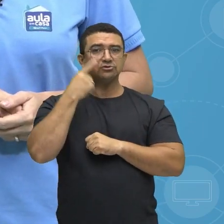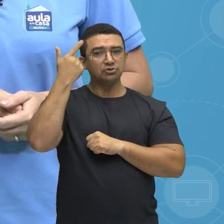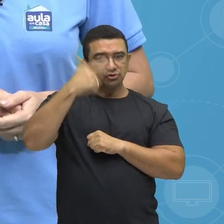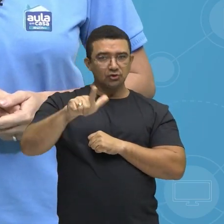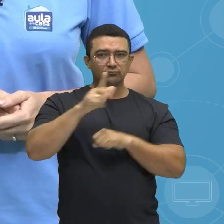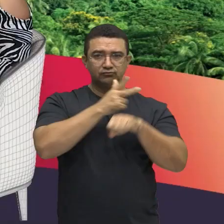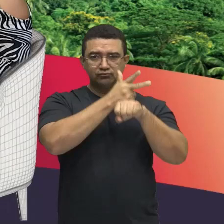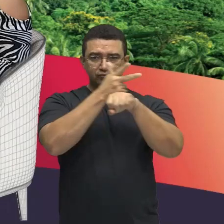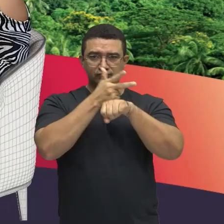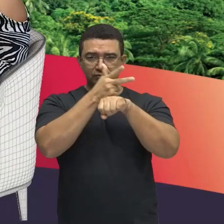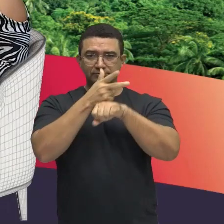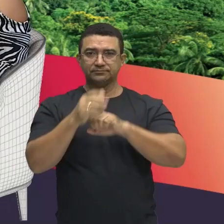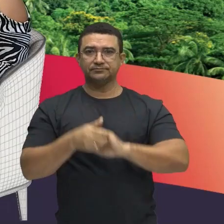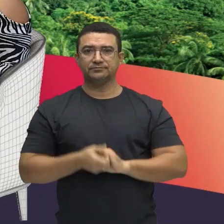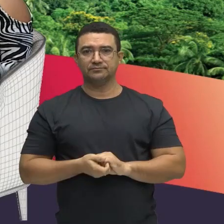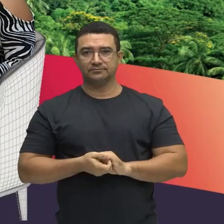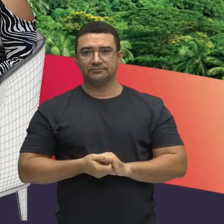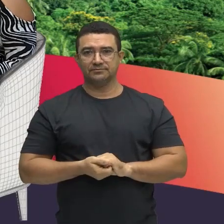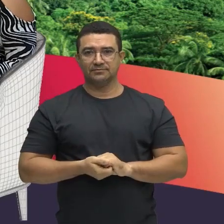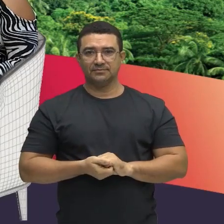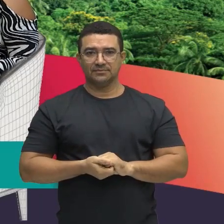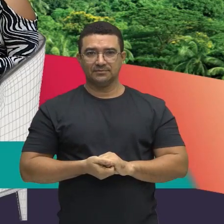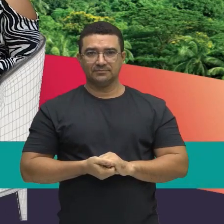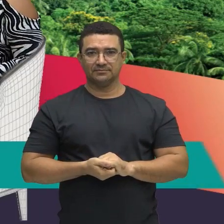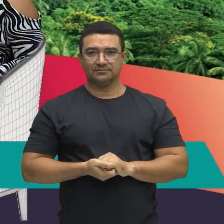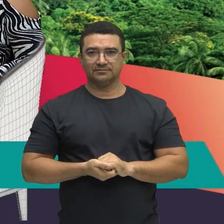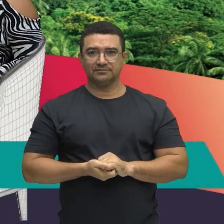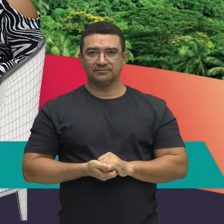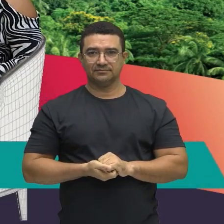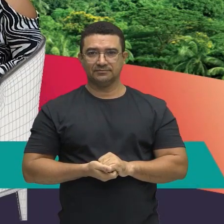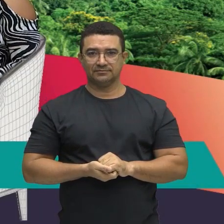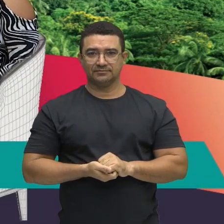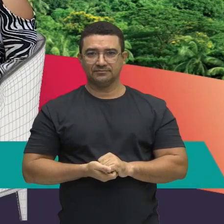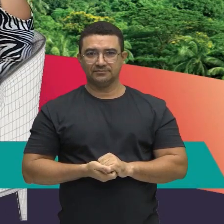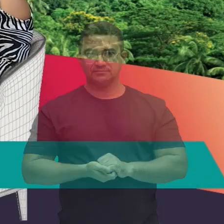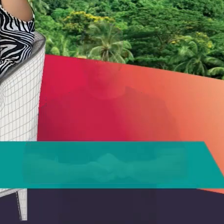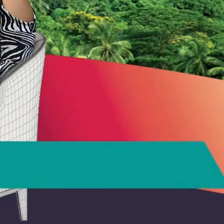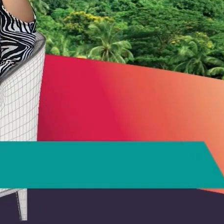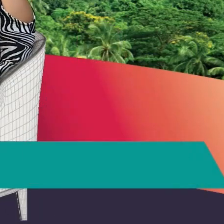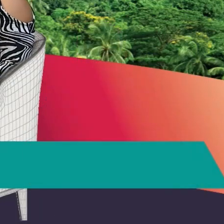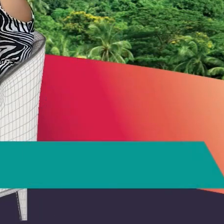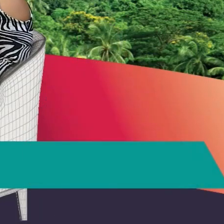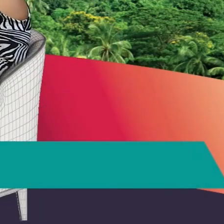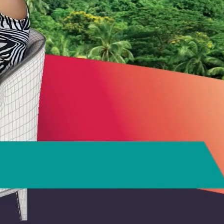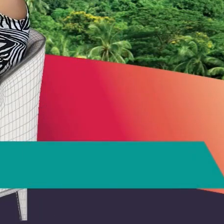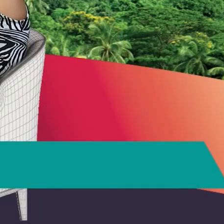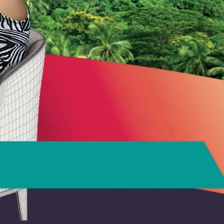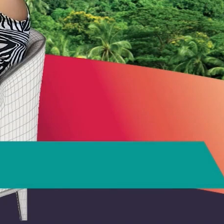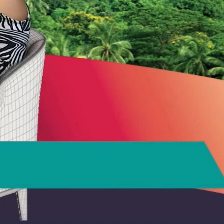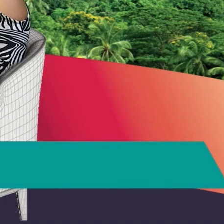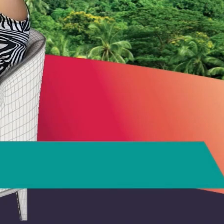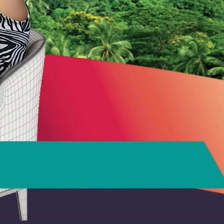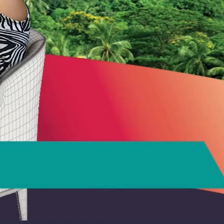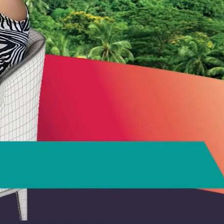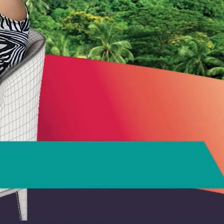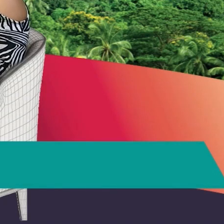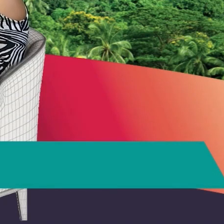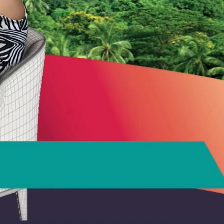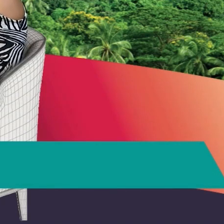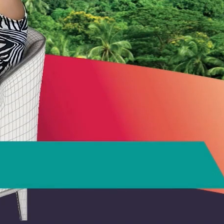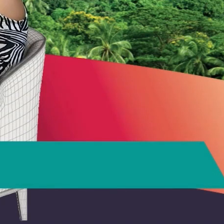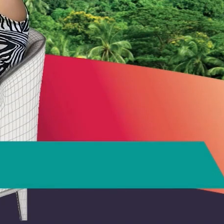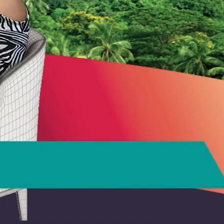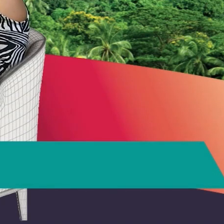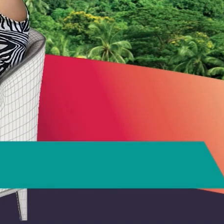lá. Hi guys, today I am going to talk to my friend Virgilio. Hello Virgilio. Hello, Chris. How